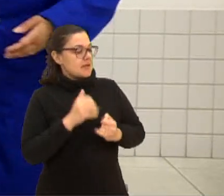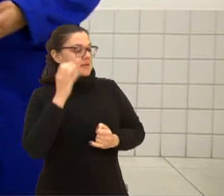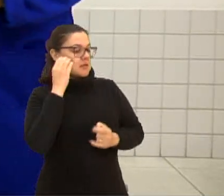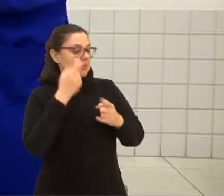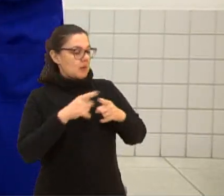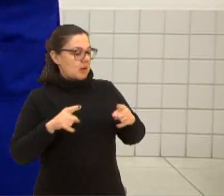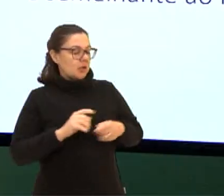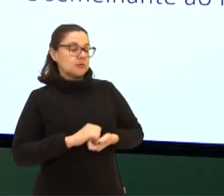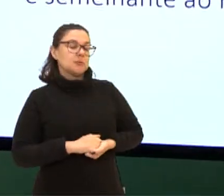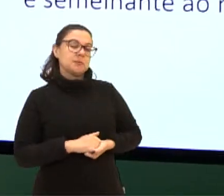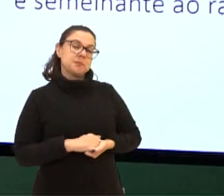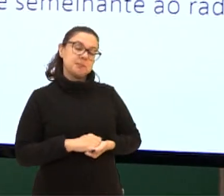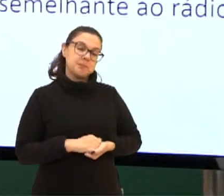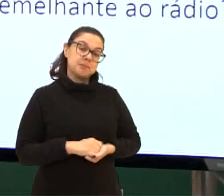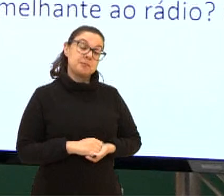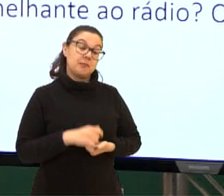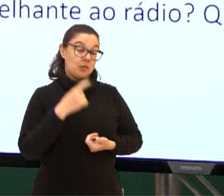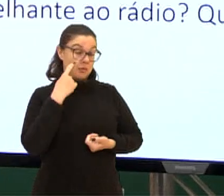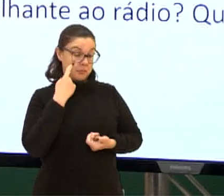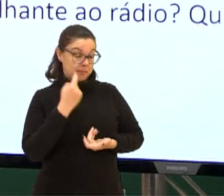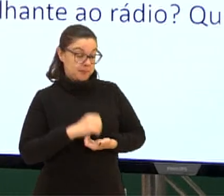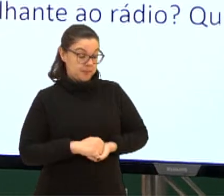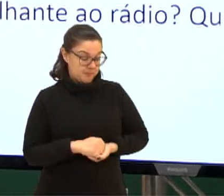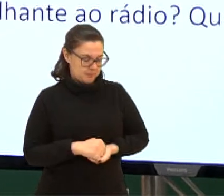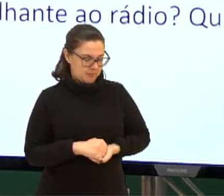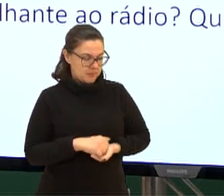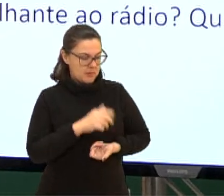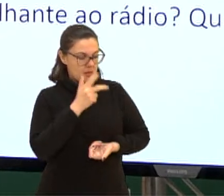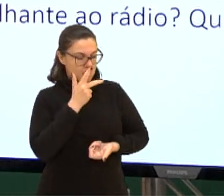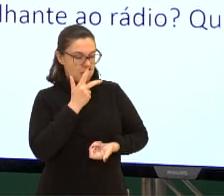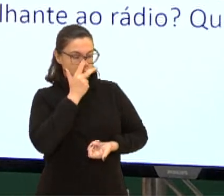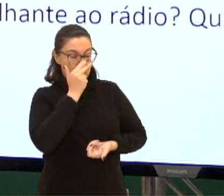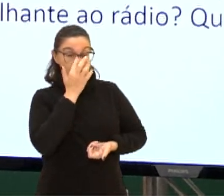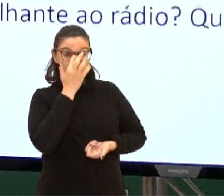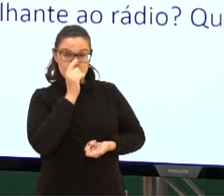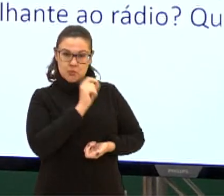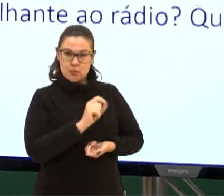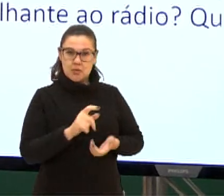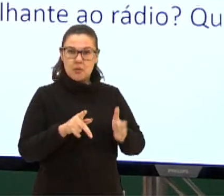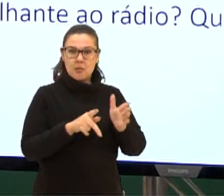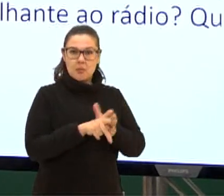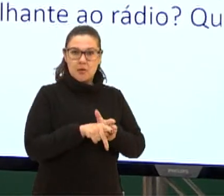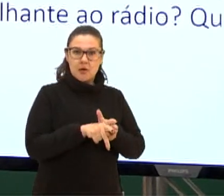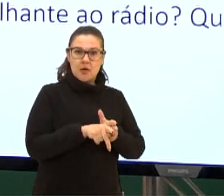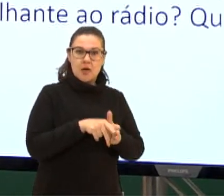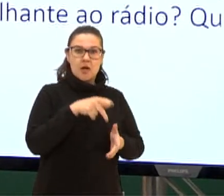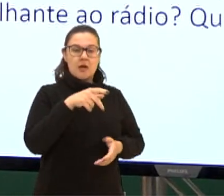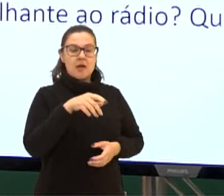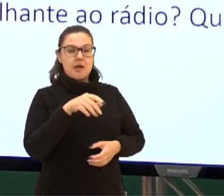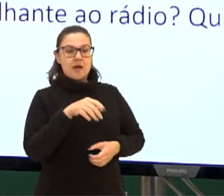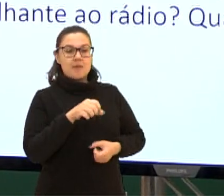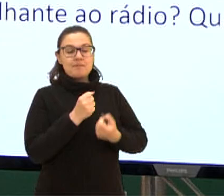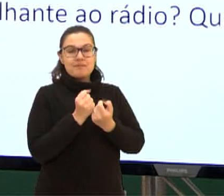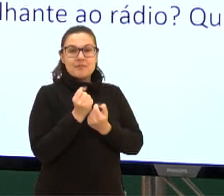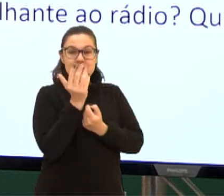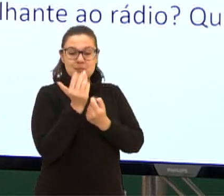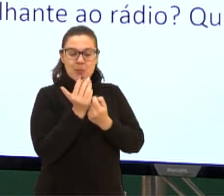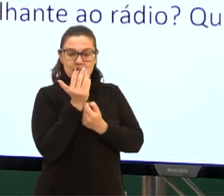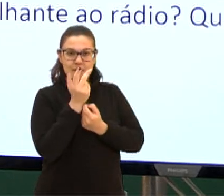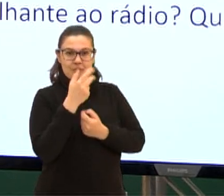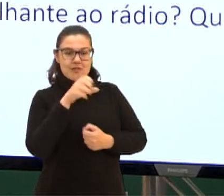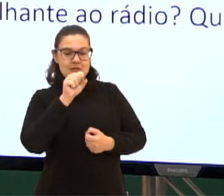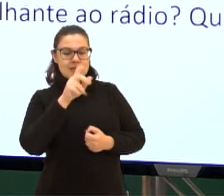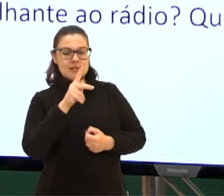rádio. Olha, será que as ferramentas de streaming, como o Spotify, contam?